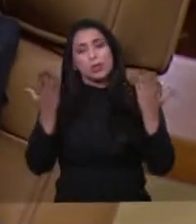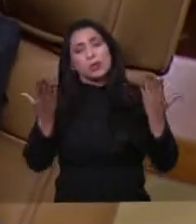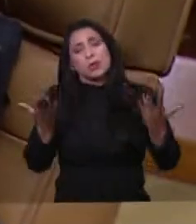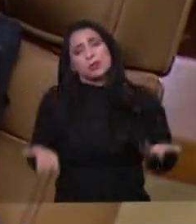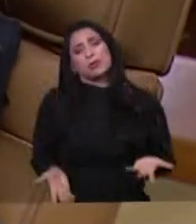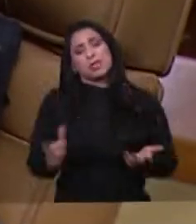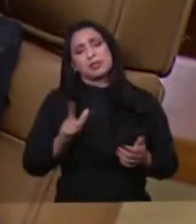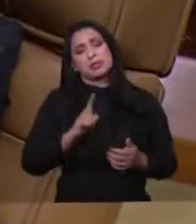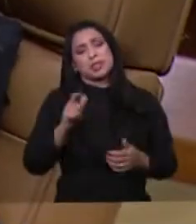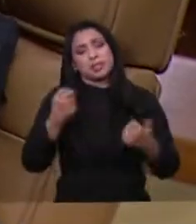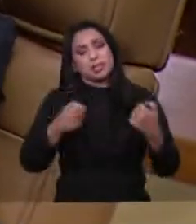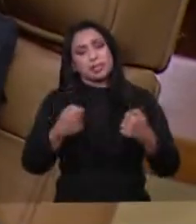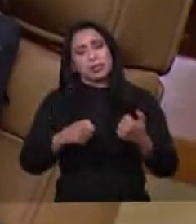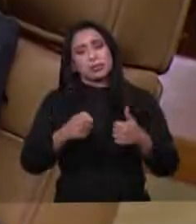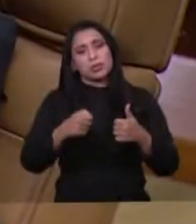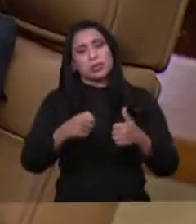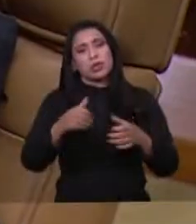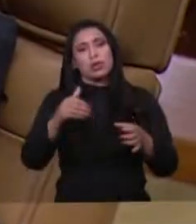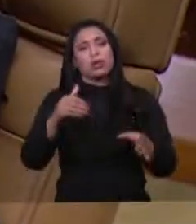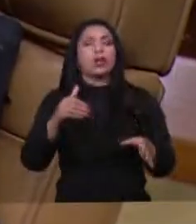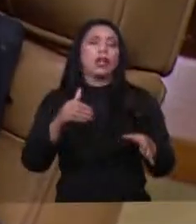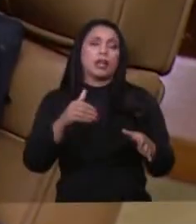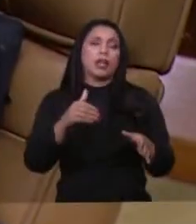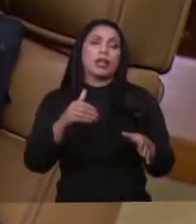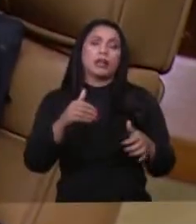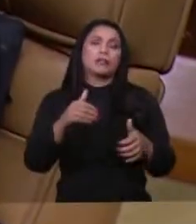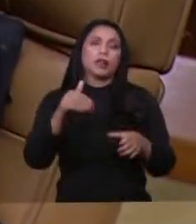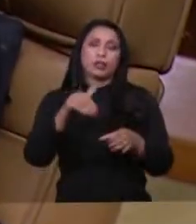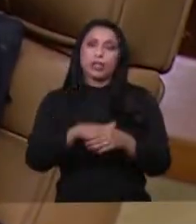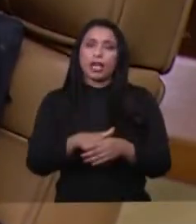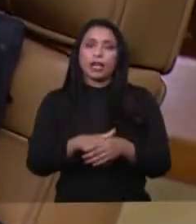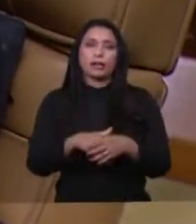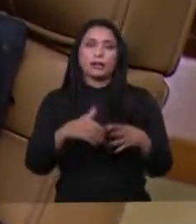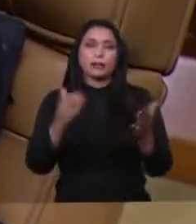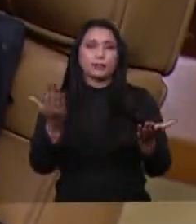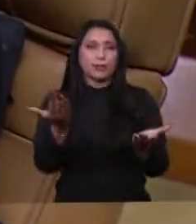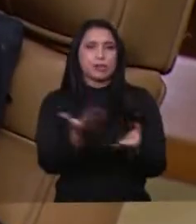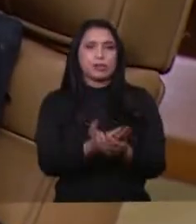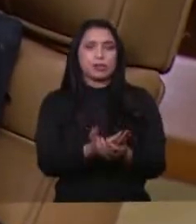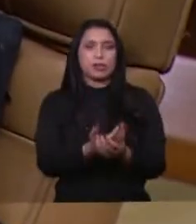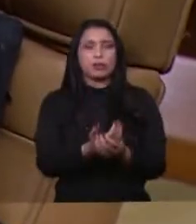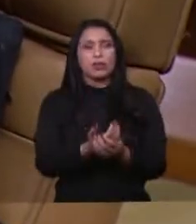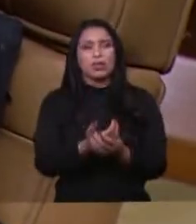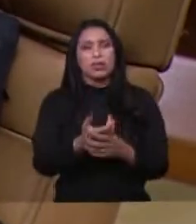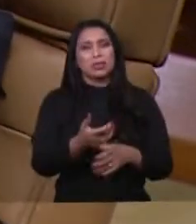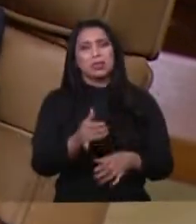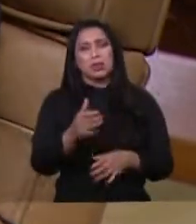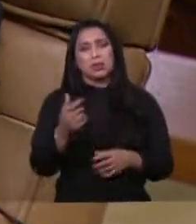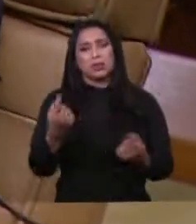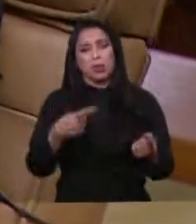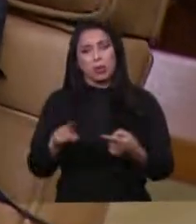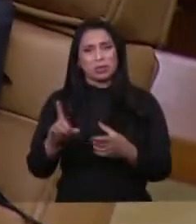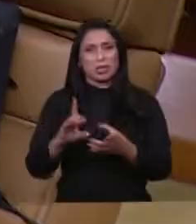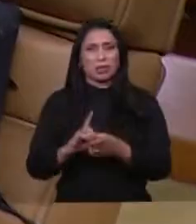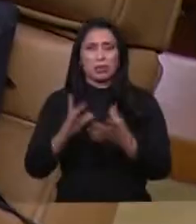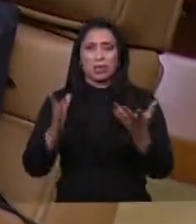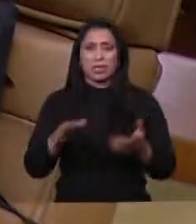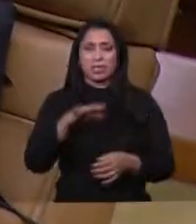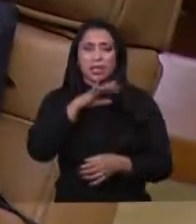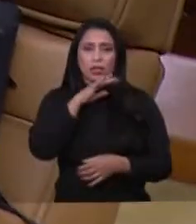nos debruçar num caso tão dramático quanto esse, quanto a democracia brasileira. Eu estou